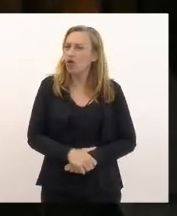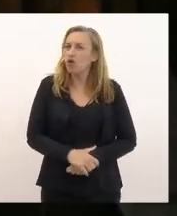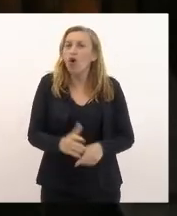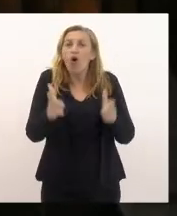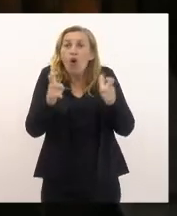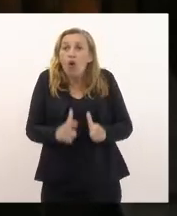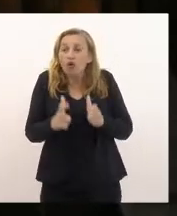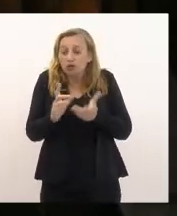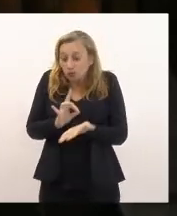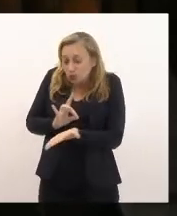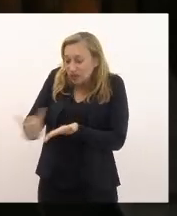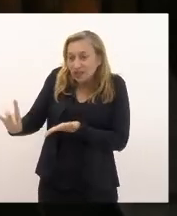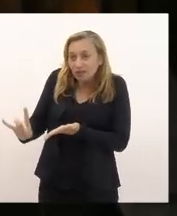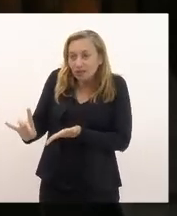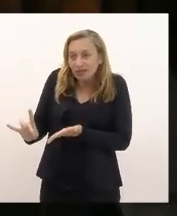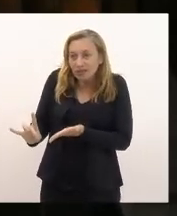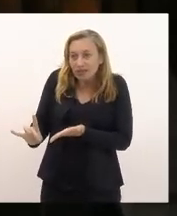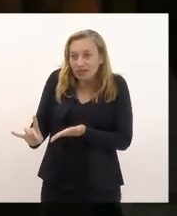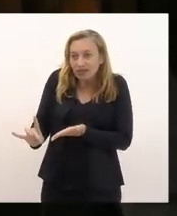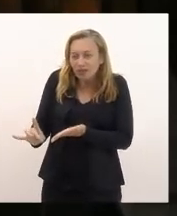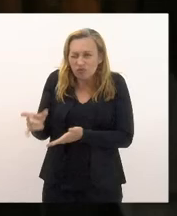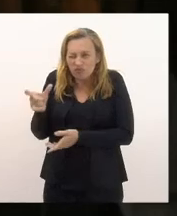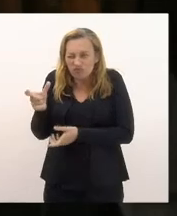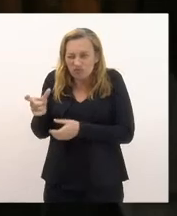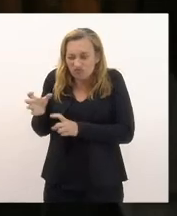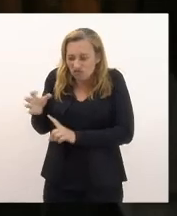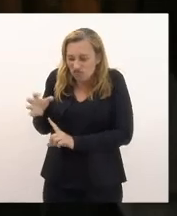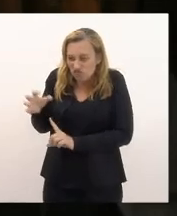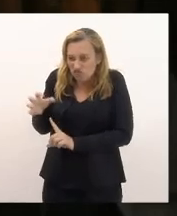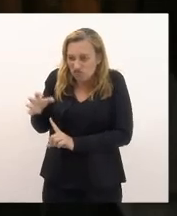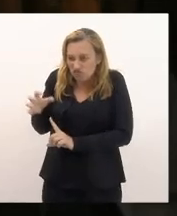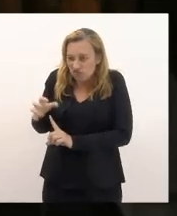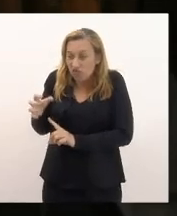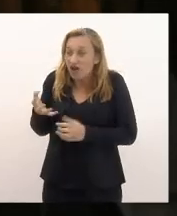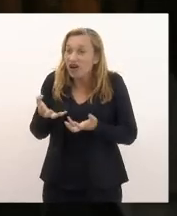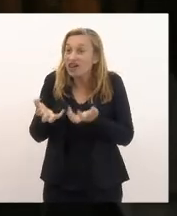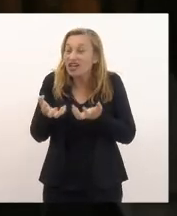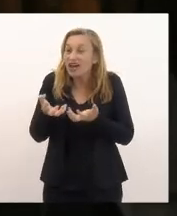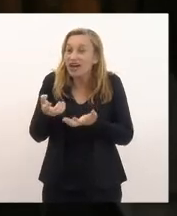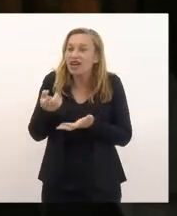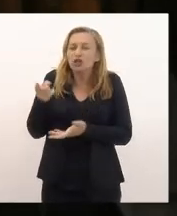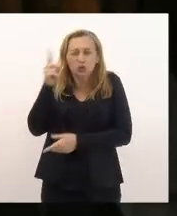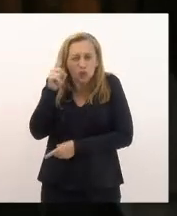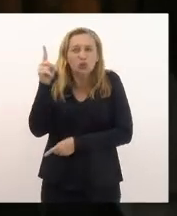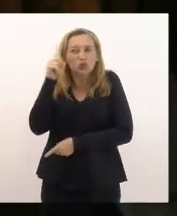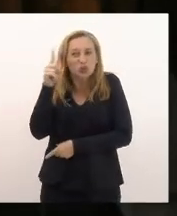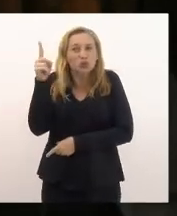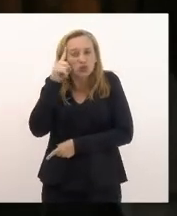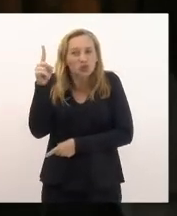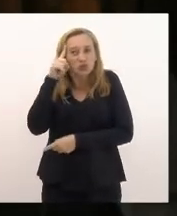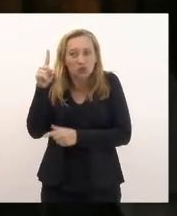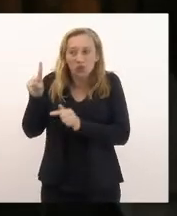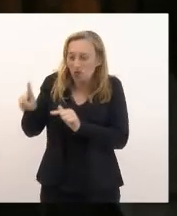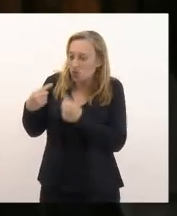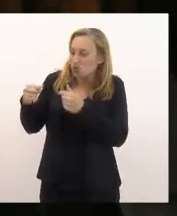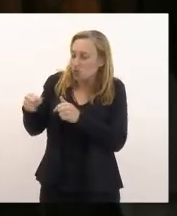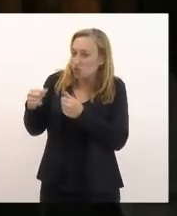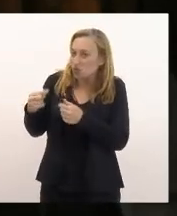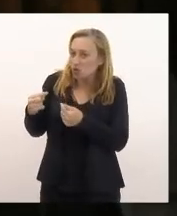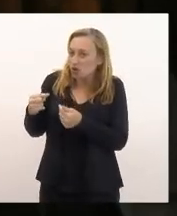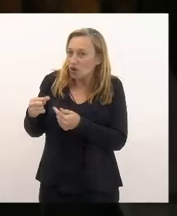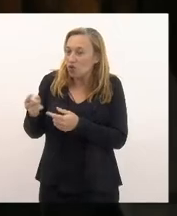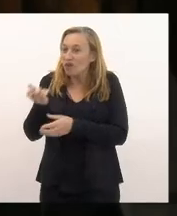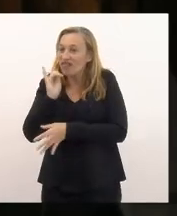onde o inimigo perverso tenta o tempo todo nos impor uma narrativa